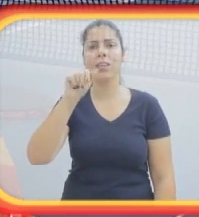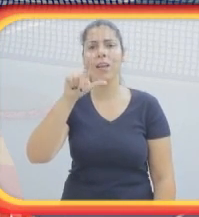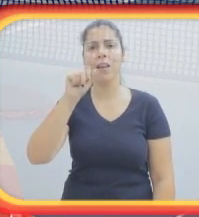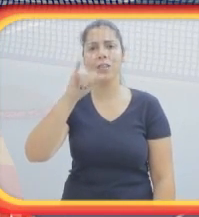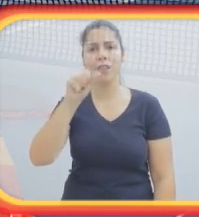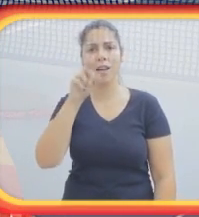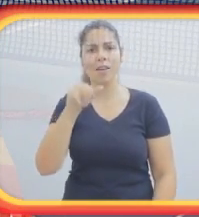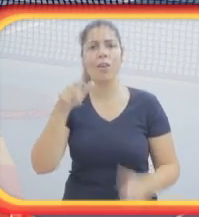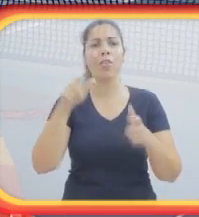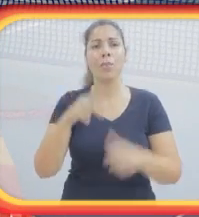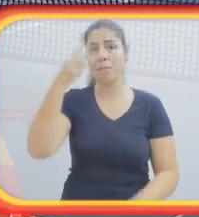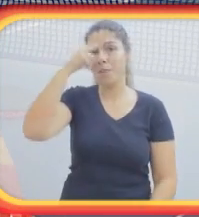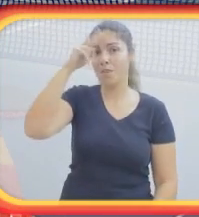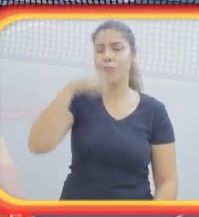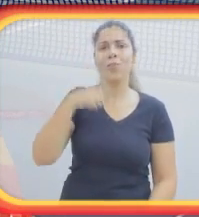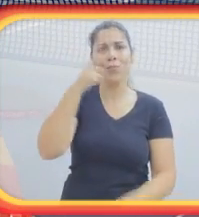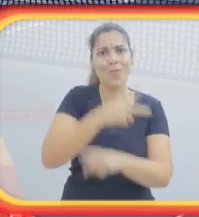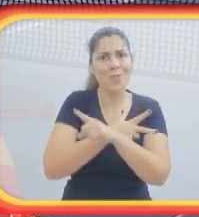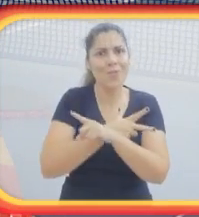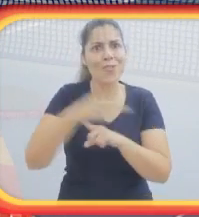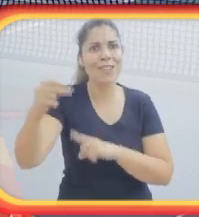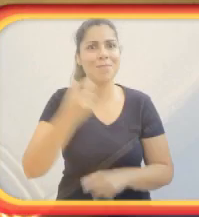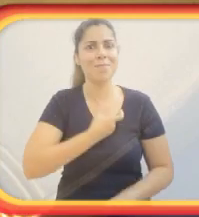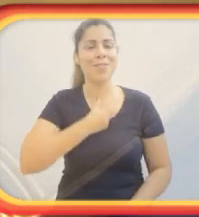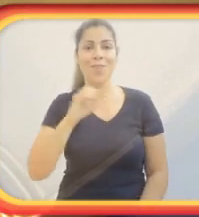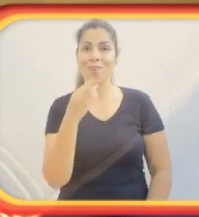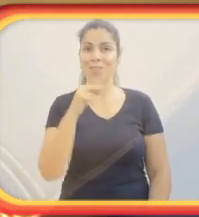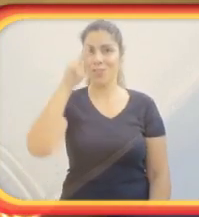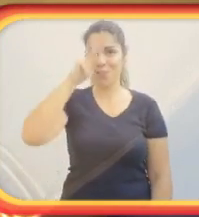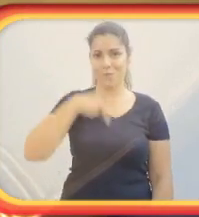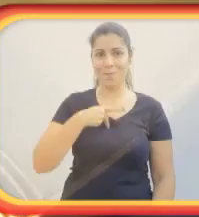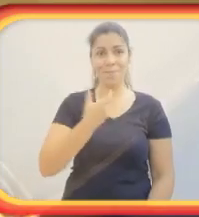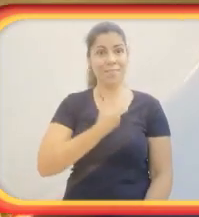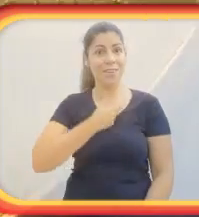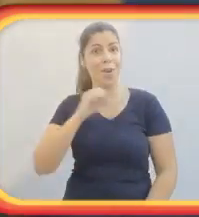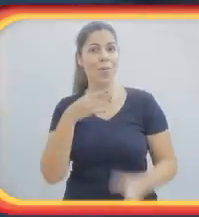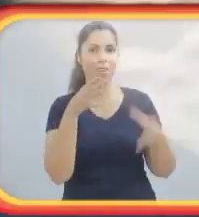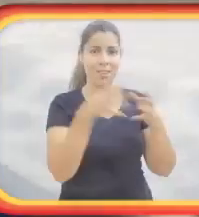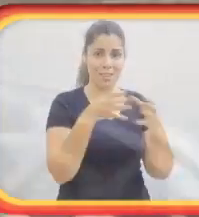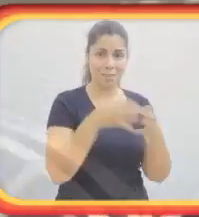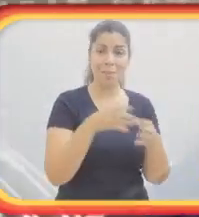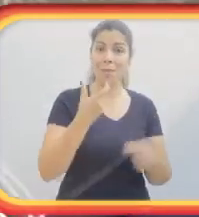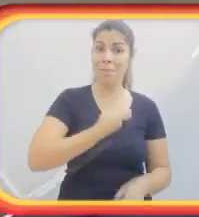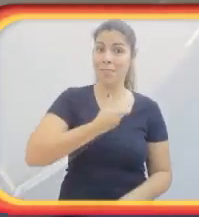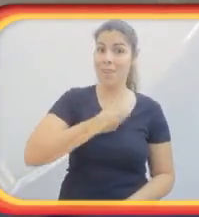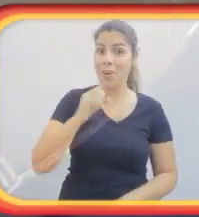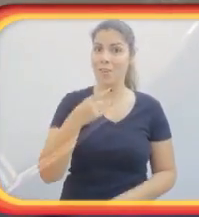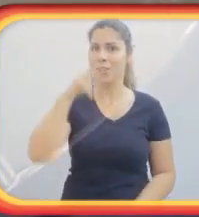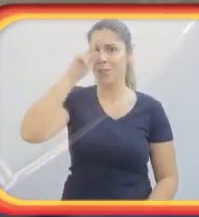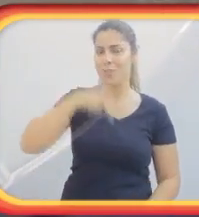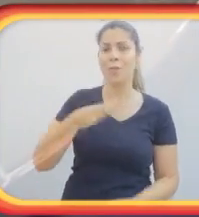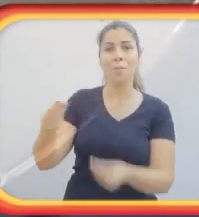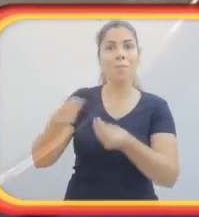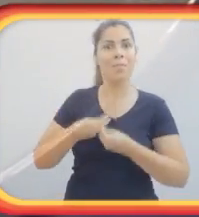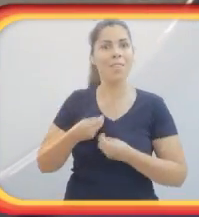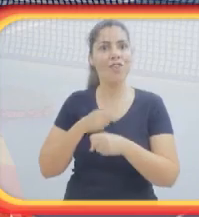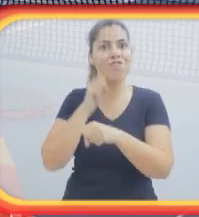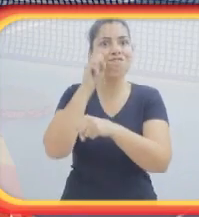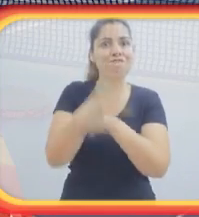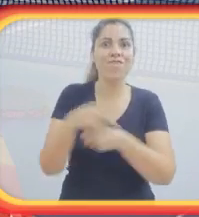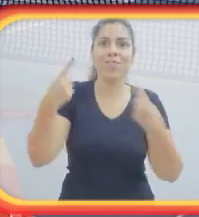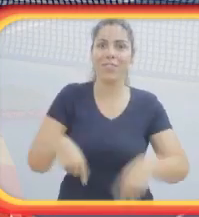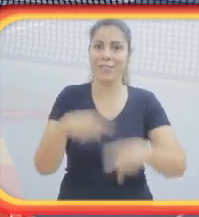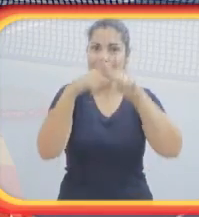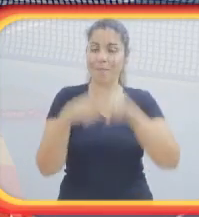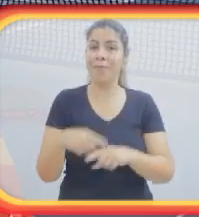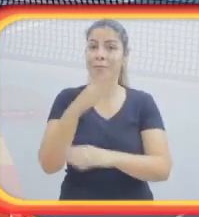individual, medalha de ouro por equipes e medalha de ouro no Open. 2011, Parapan de Guadalajara, no México.